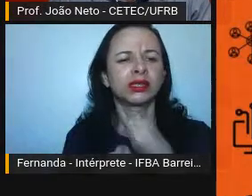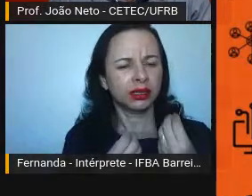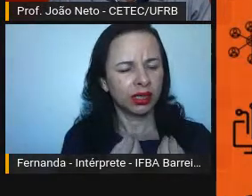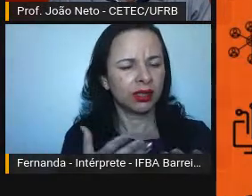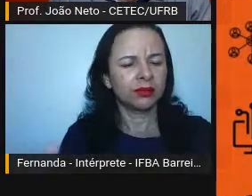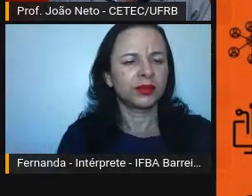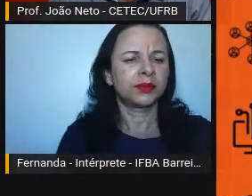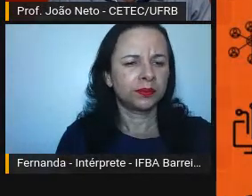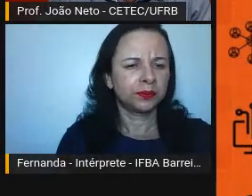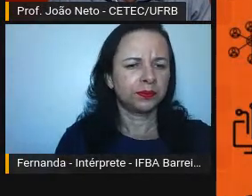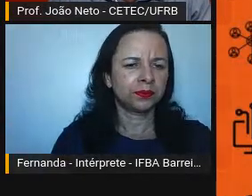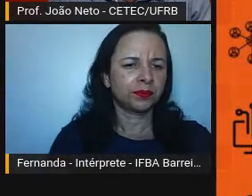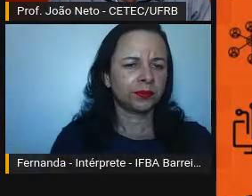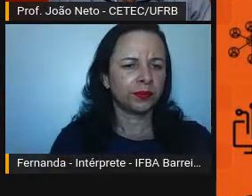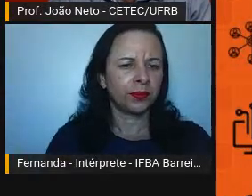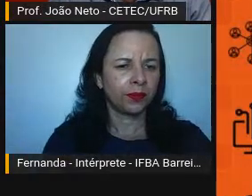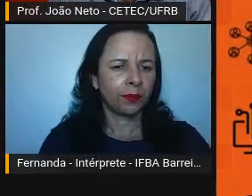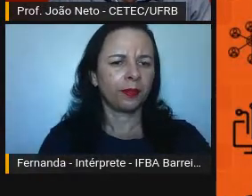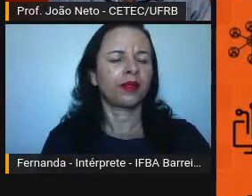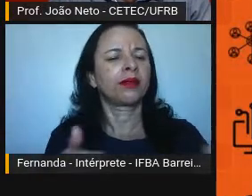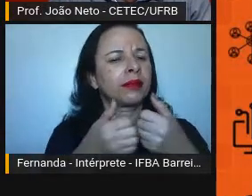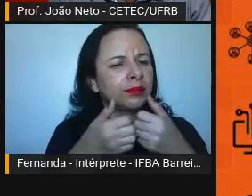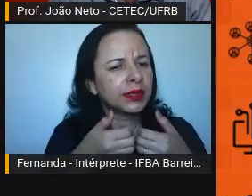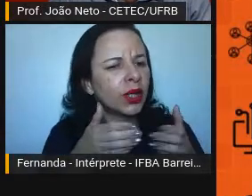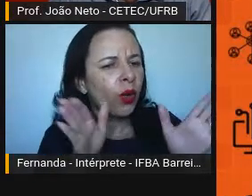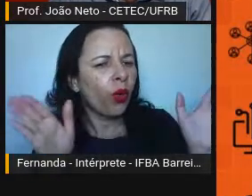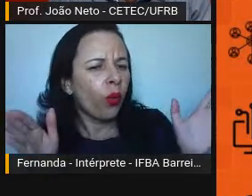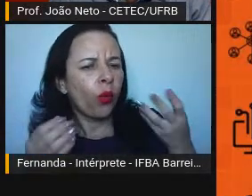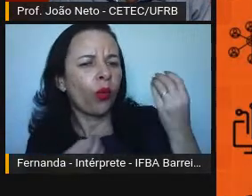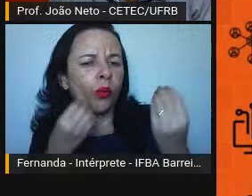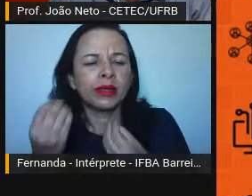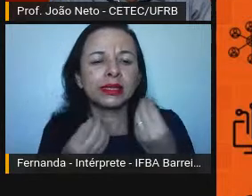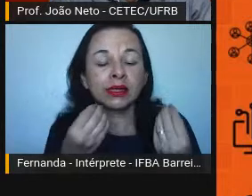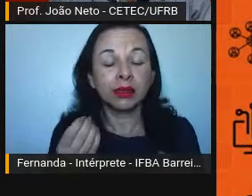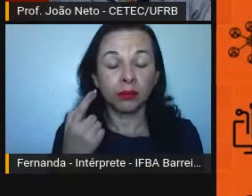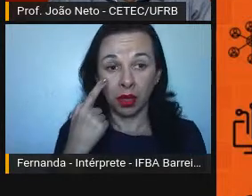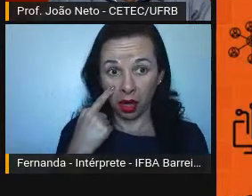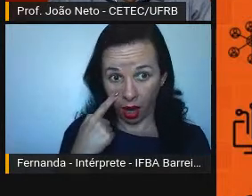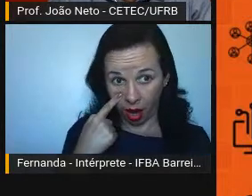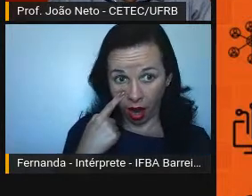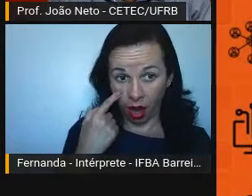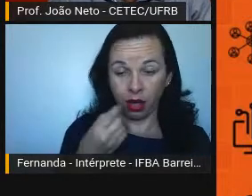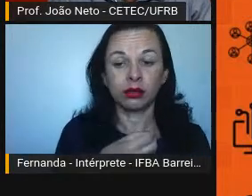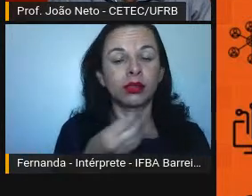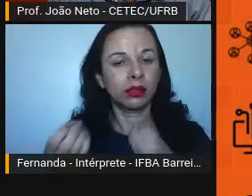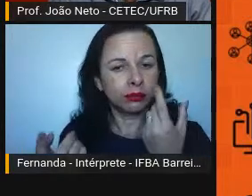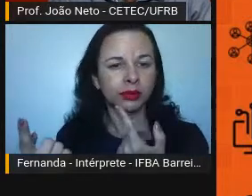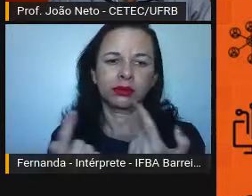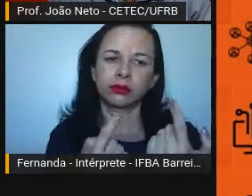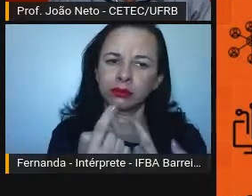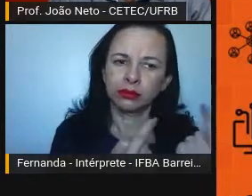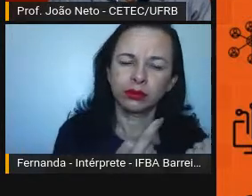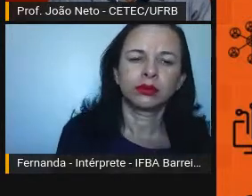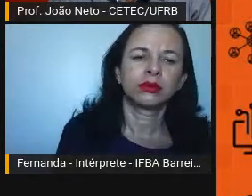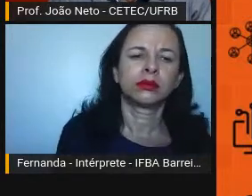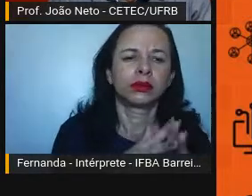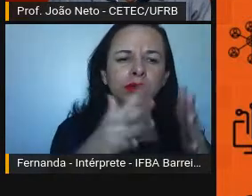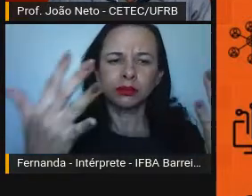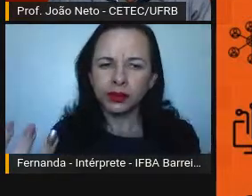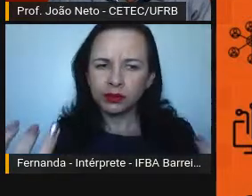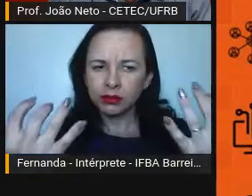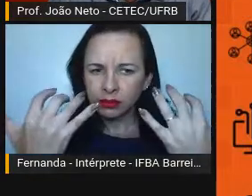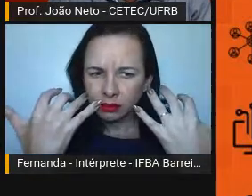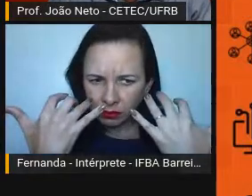de partida para que desenvolva interesses desperte o interesse em vocês a da audiência